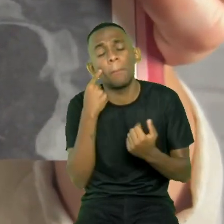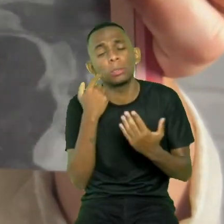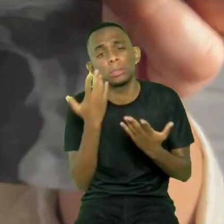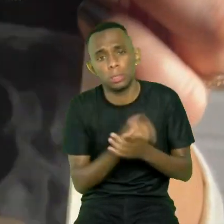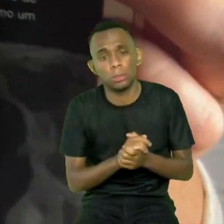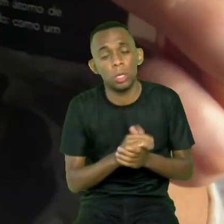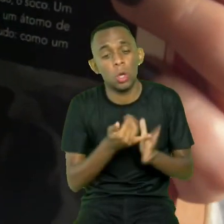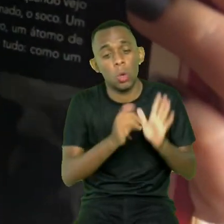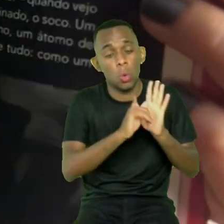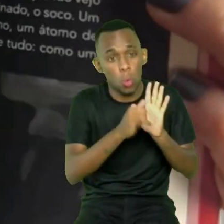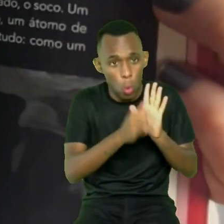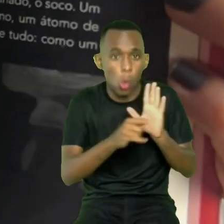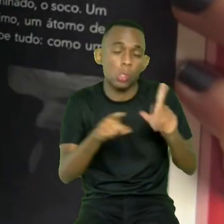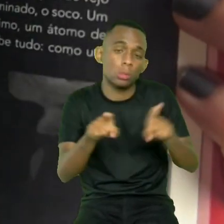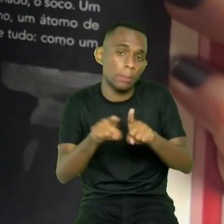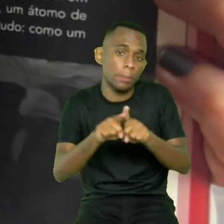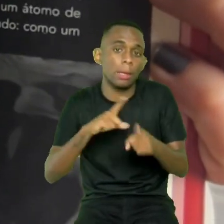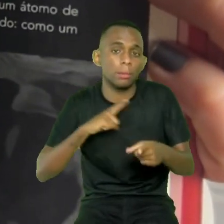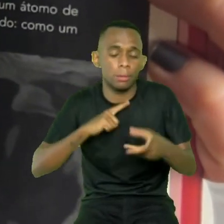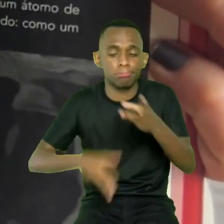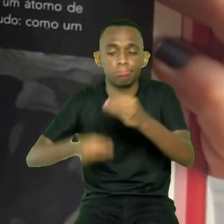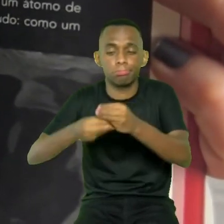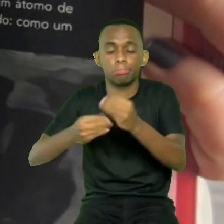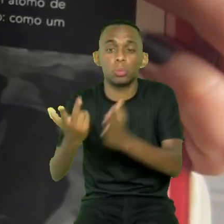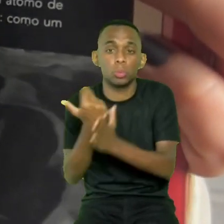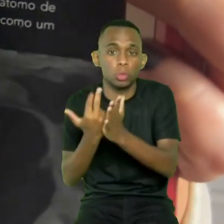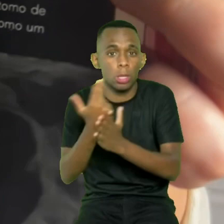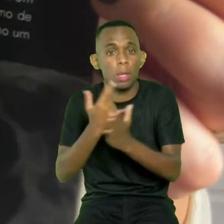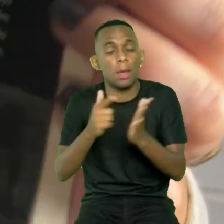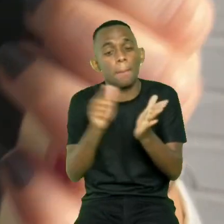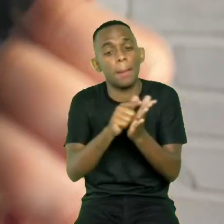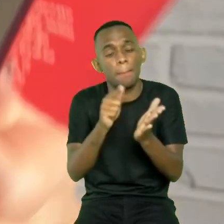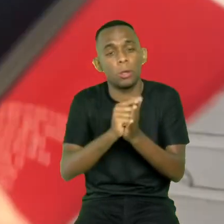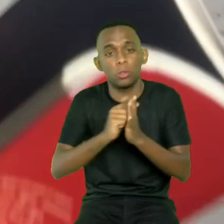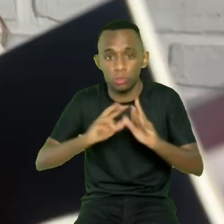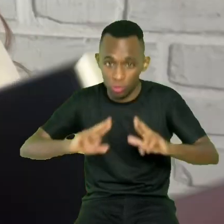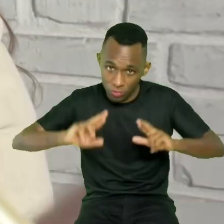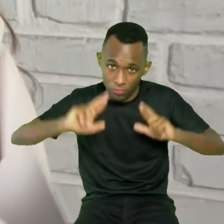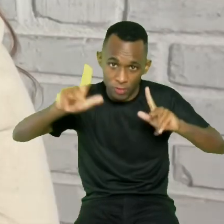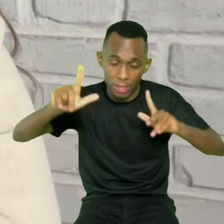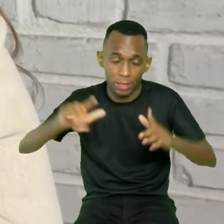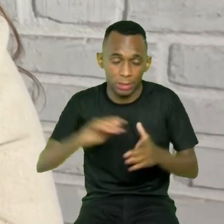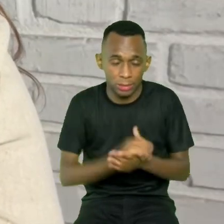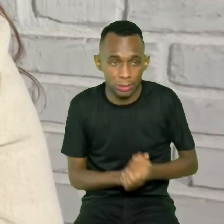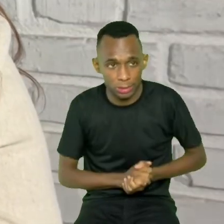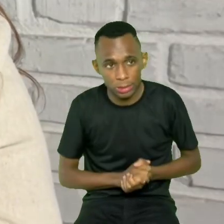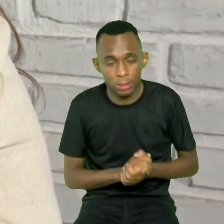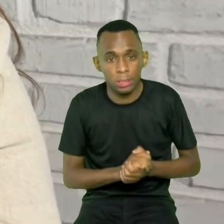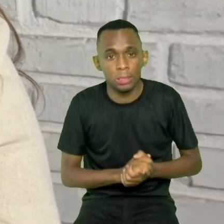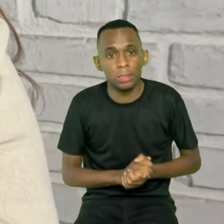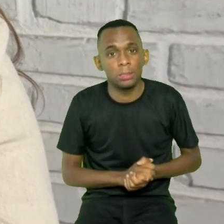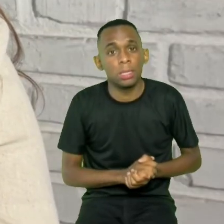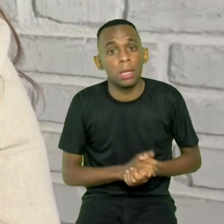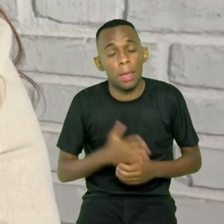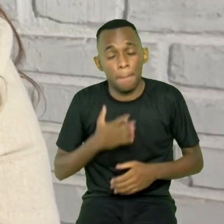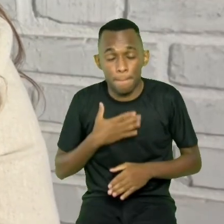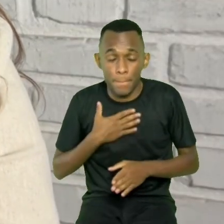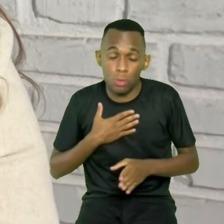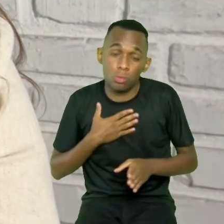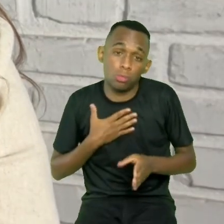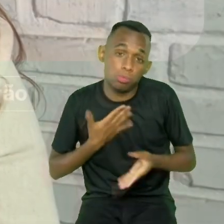é ilustrado também, né? A cor é diferente da página. eu sugeri isso e a